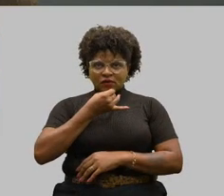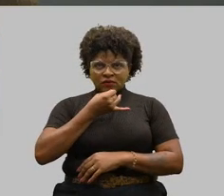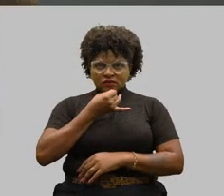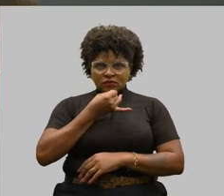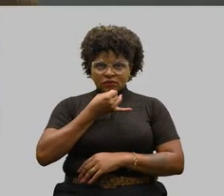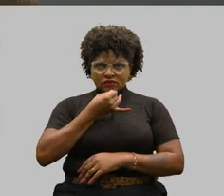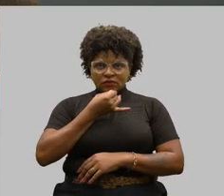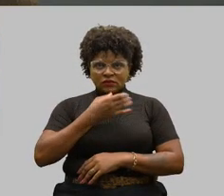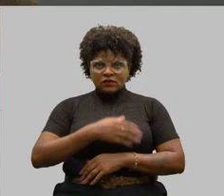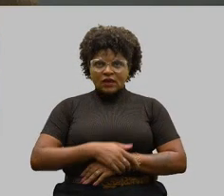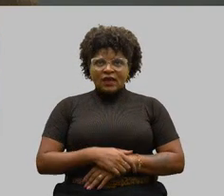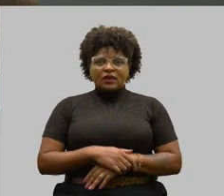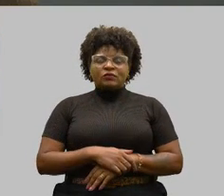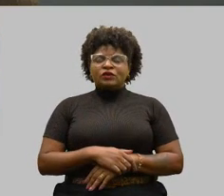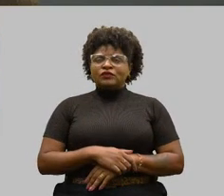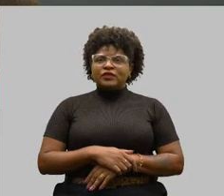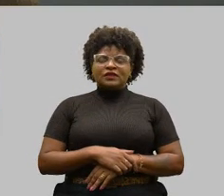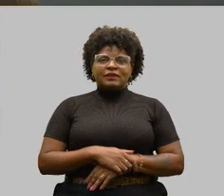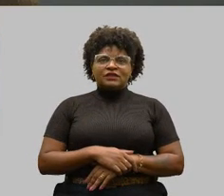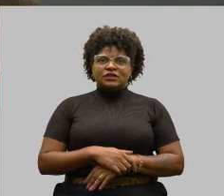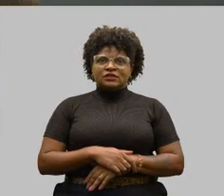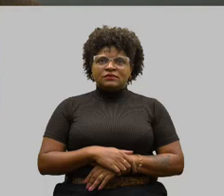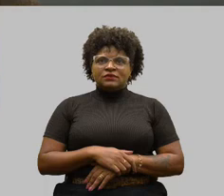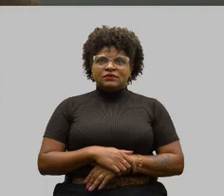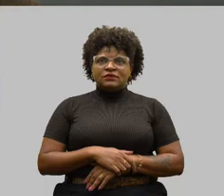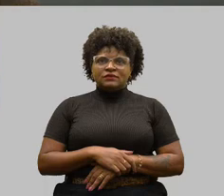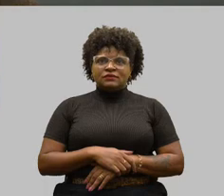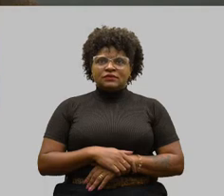não Praticamente em função